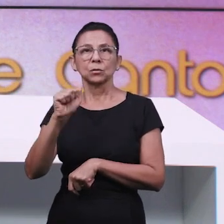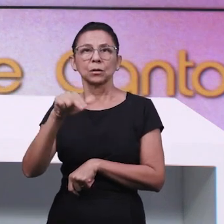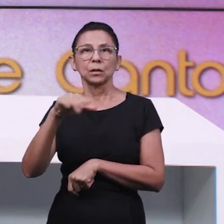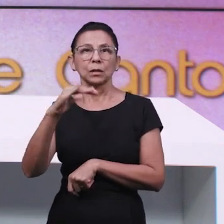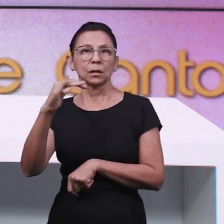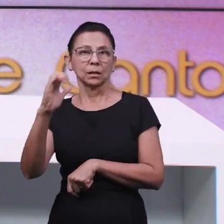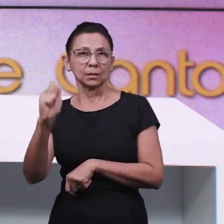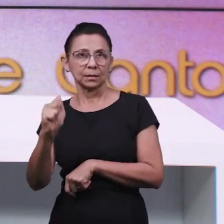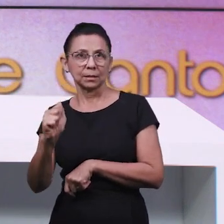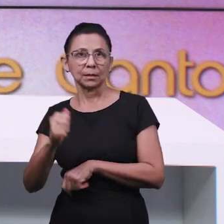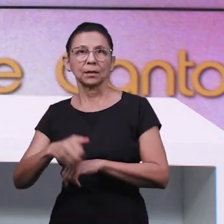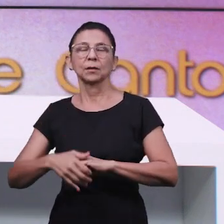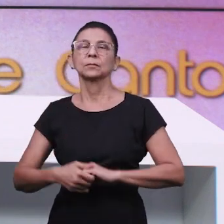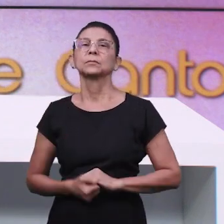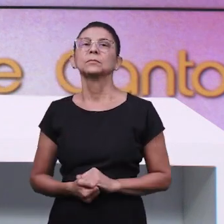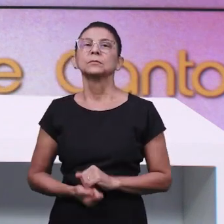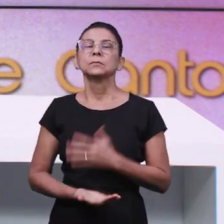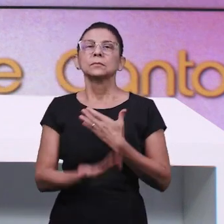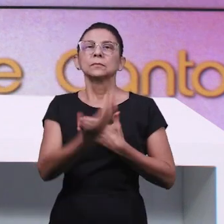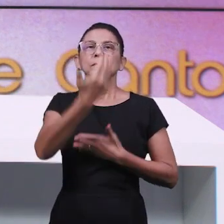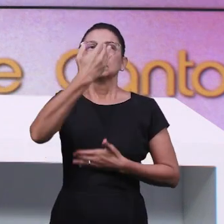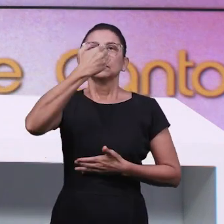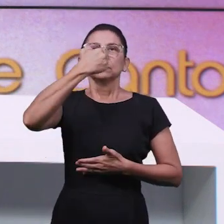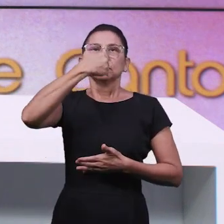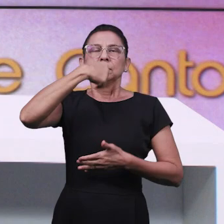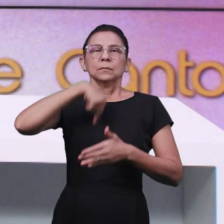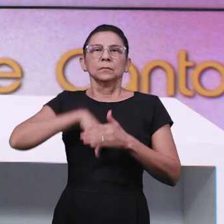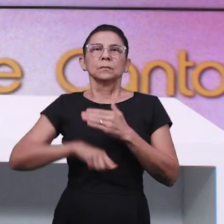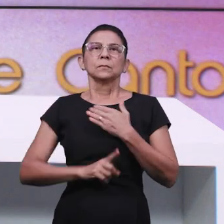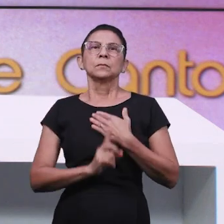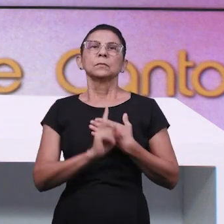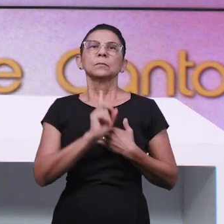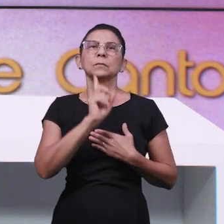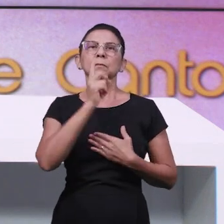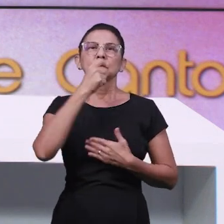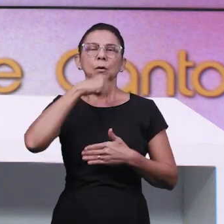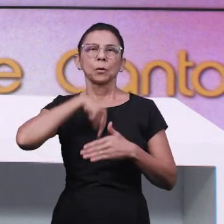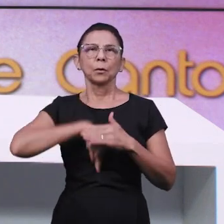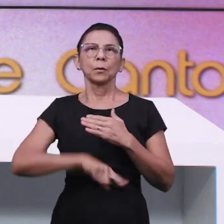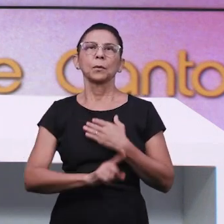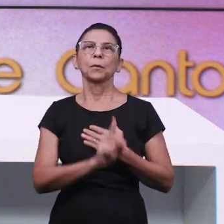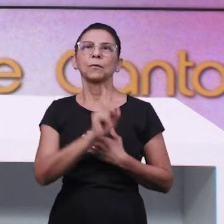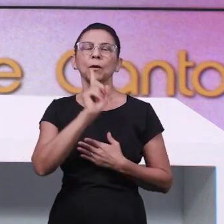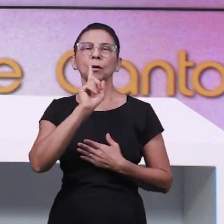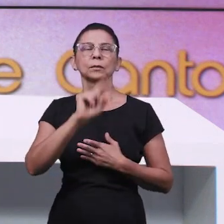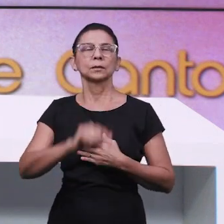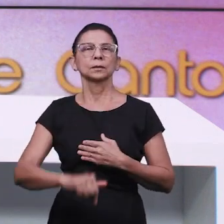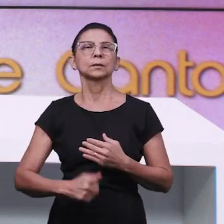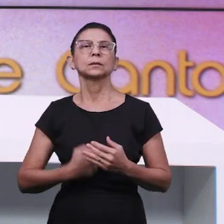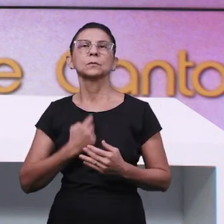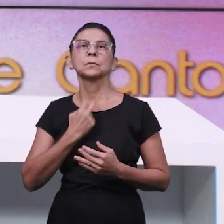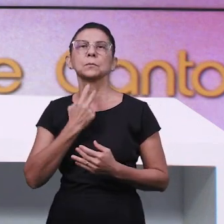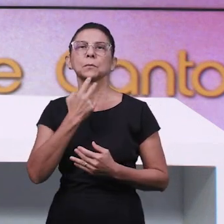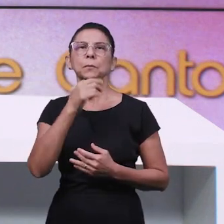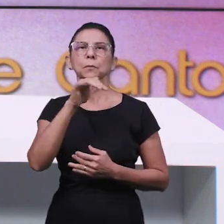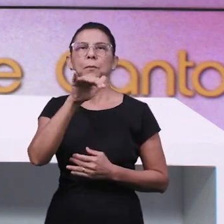das cavidades por esse som que veio daqui é o momento da ressonância.